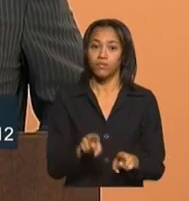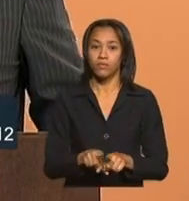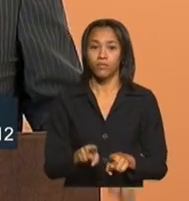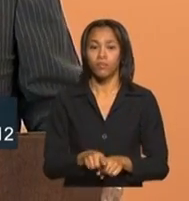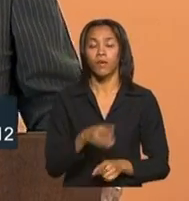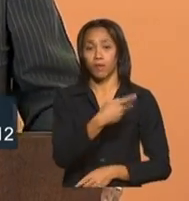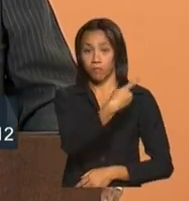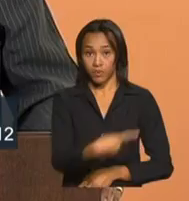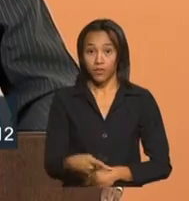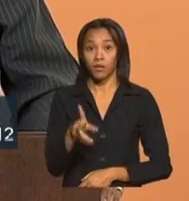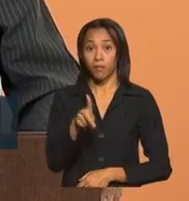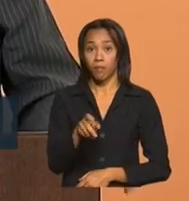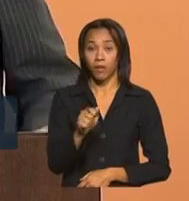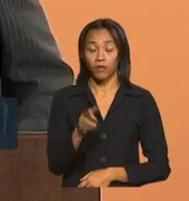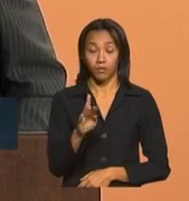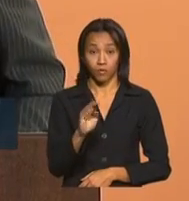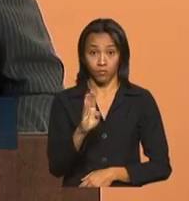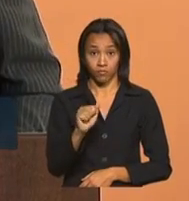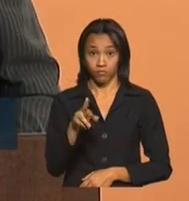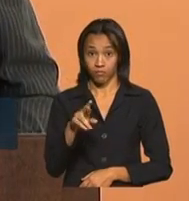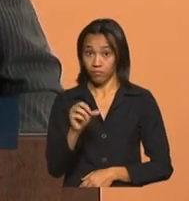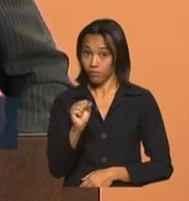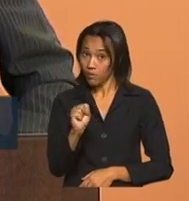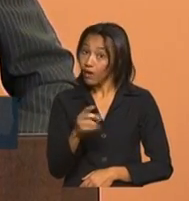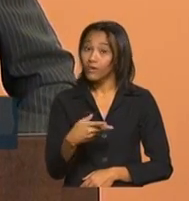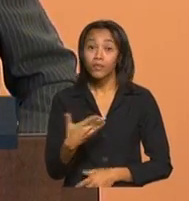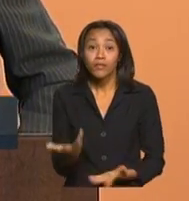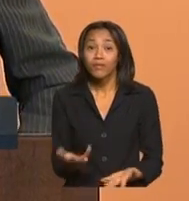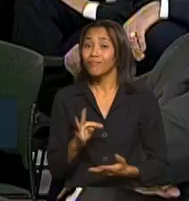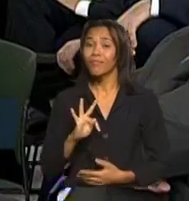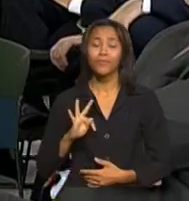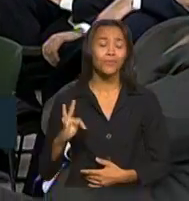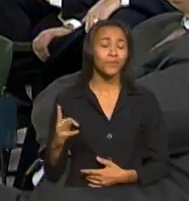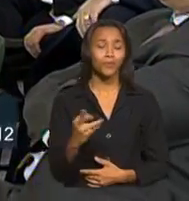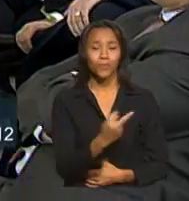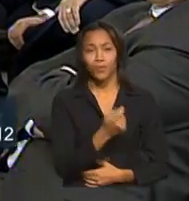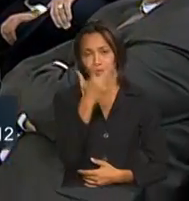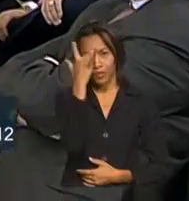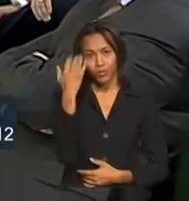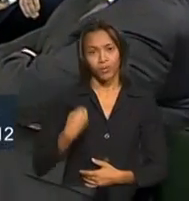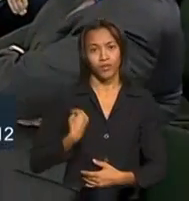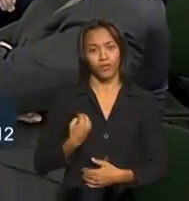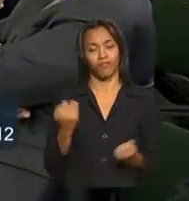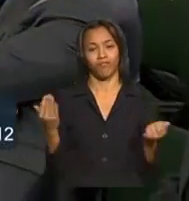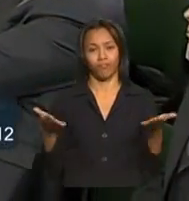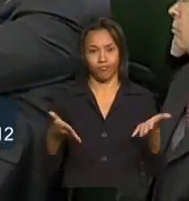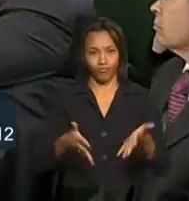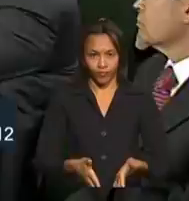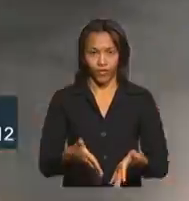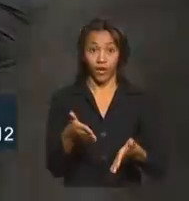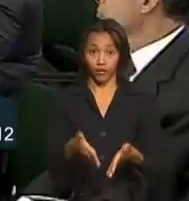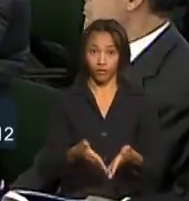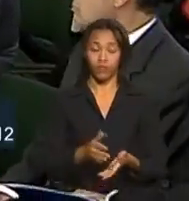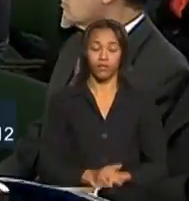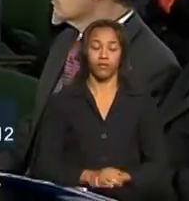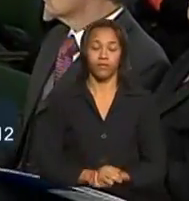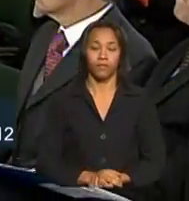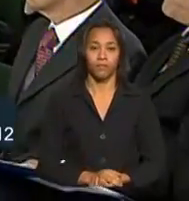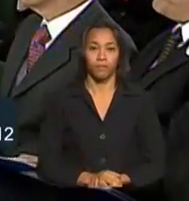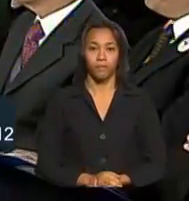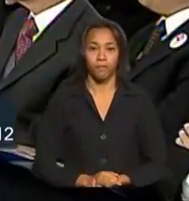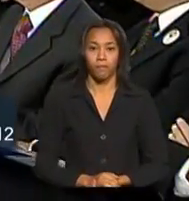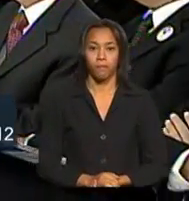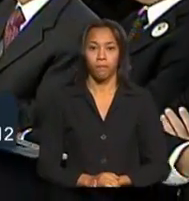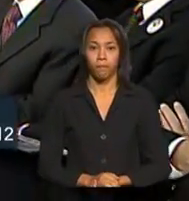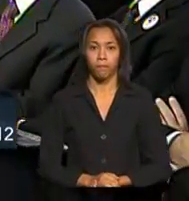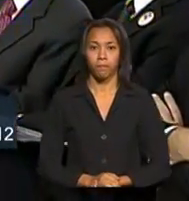da Petrobras, enfim, cumprimentar a todos os que se fazem presentes a este